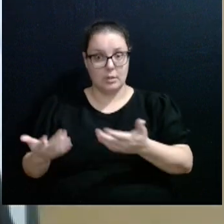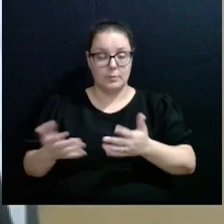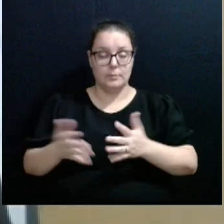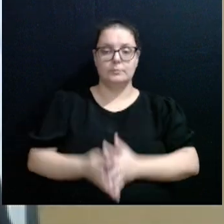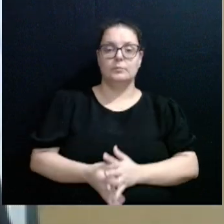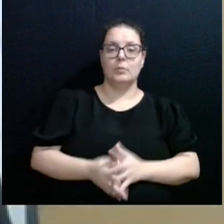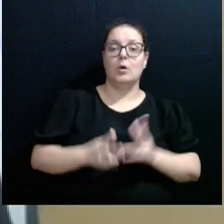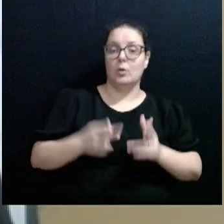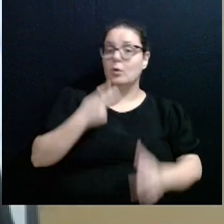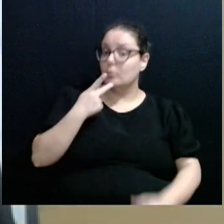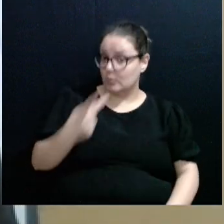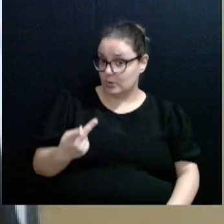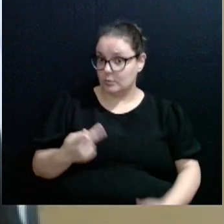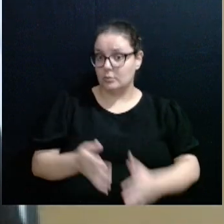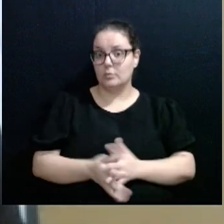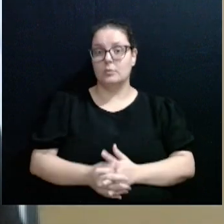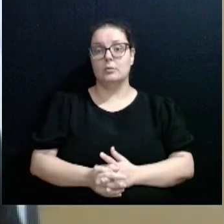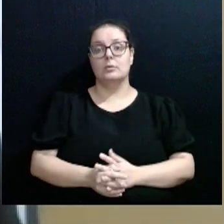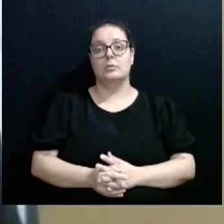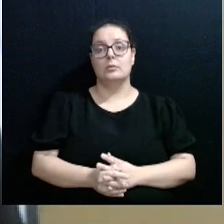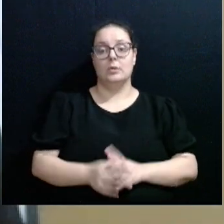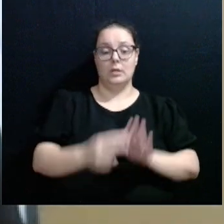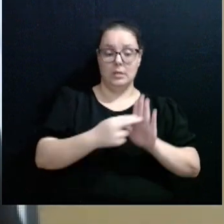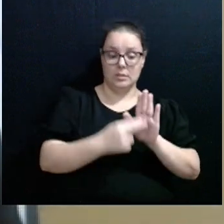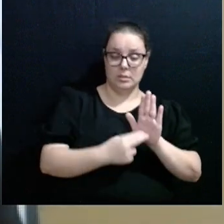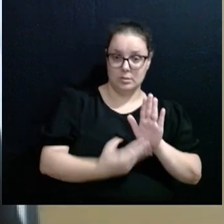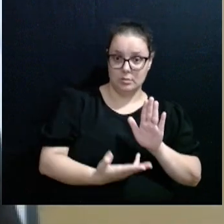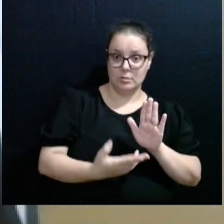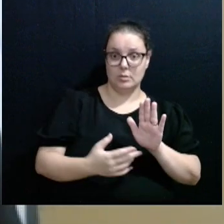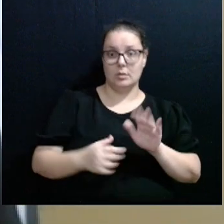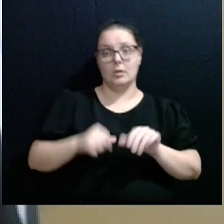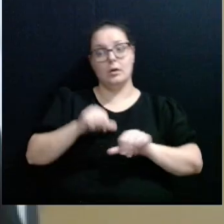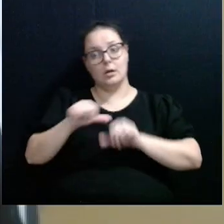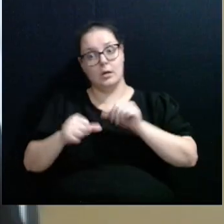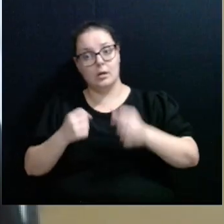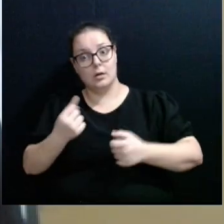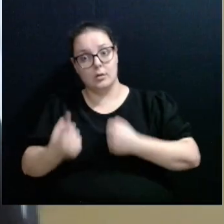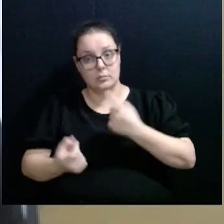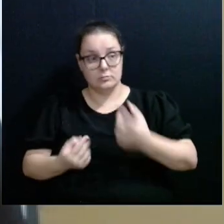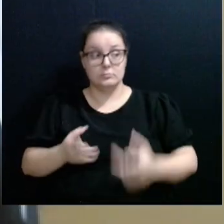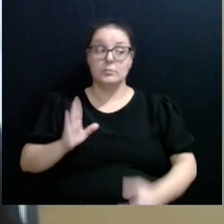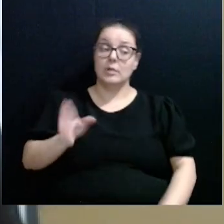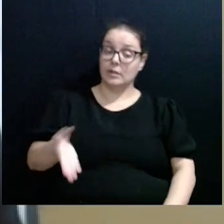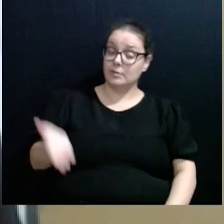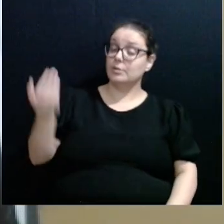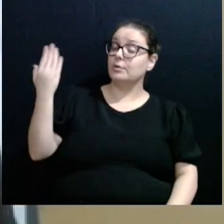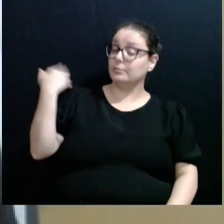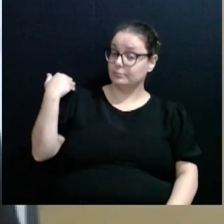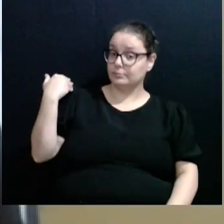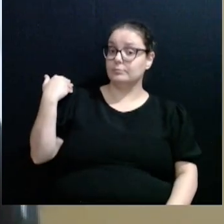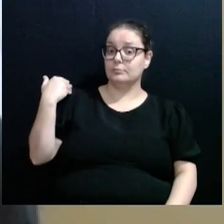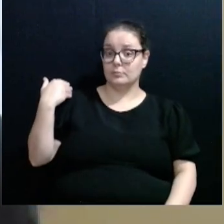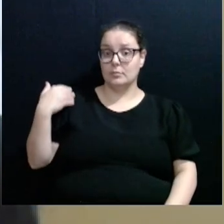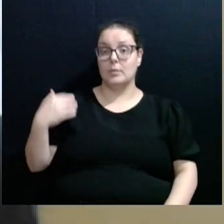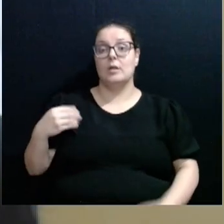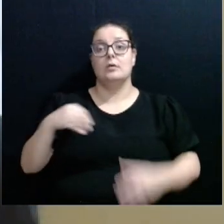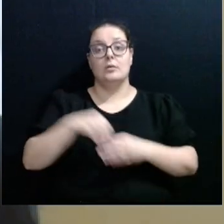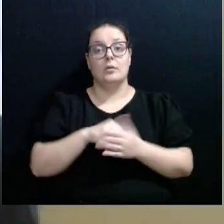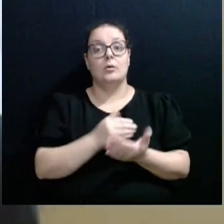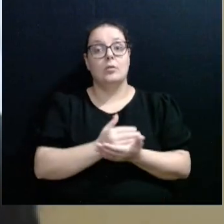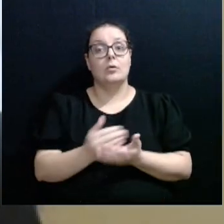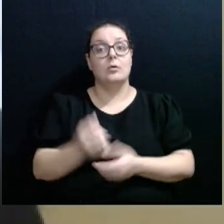mencionou, essa norma sofreu algumas alterações que já deveriam ter entrado em vigor, estavam previstas para entrar em vigor no ano